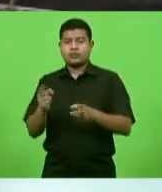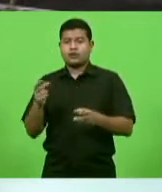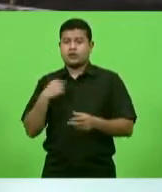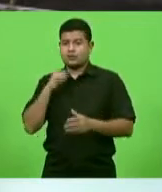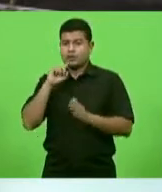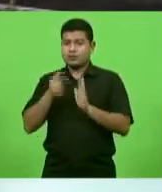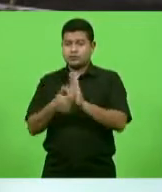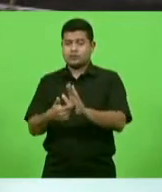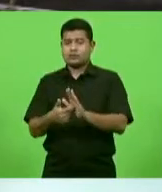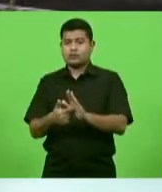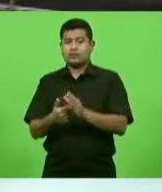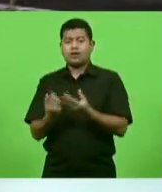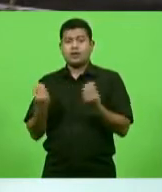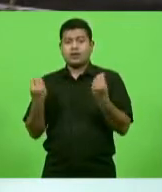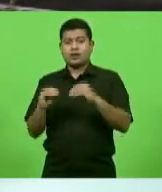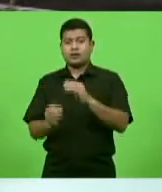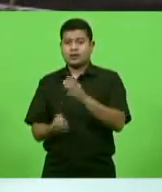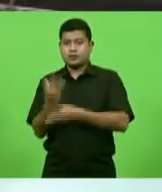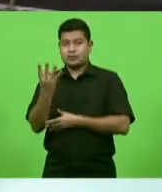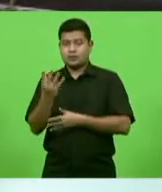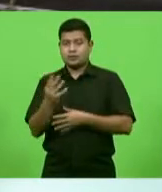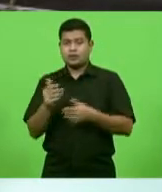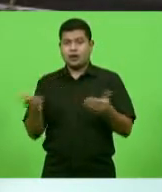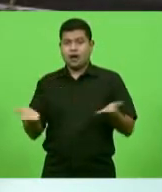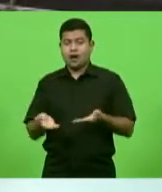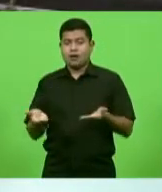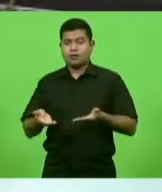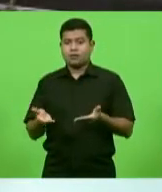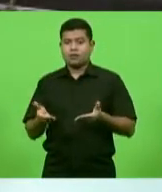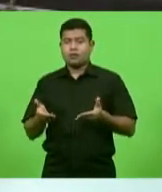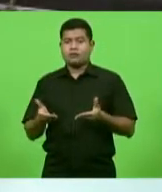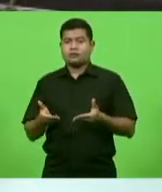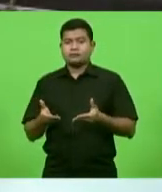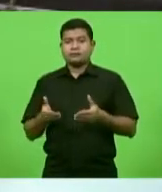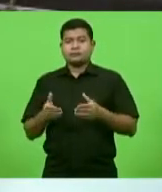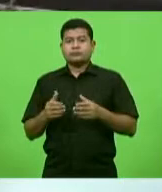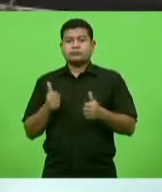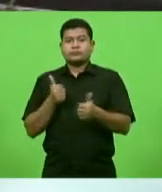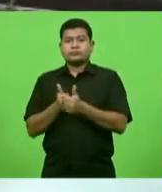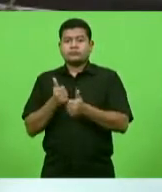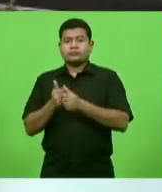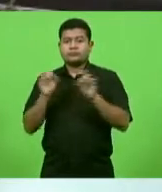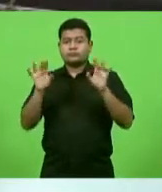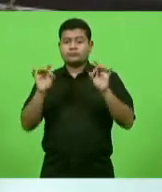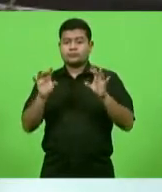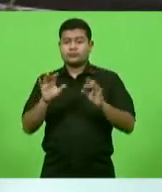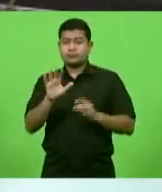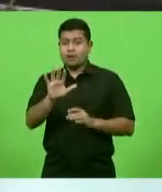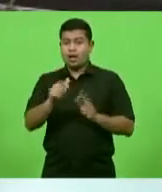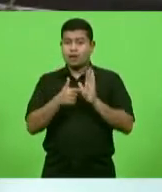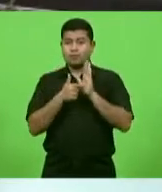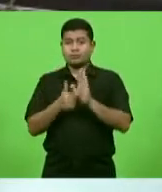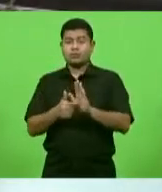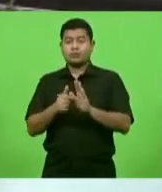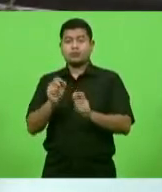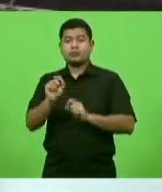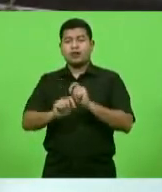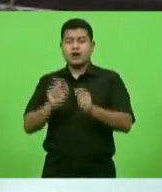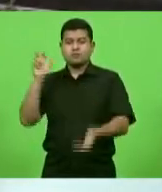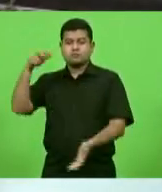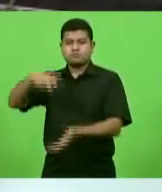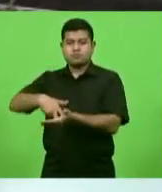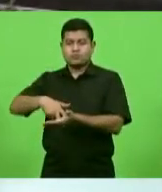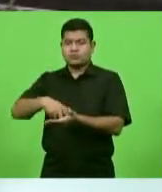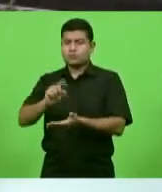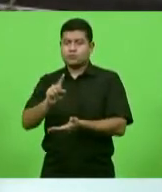denúncia e culminassem na instalação deste tribunal especial. Entretanto, de modo algum, apontavam pela